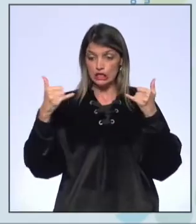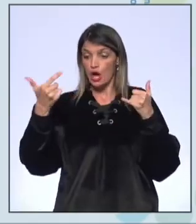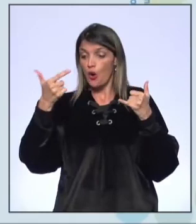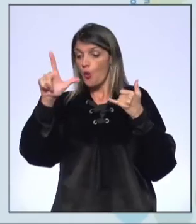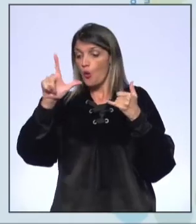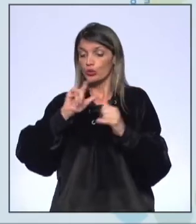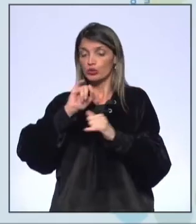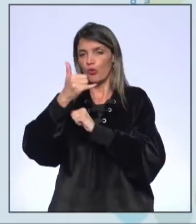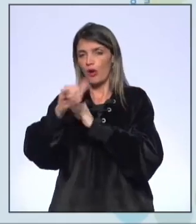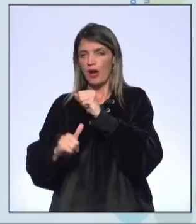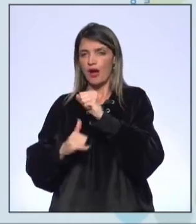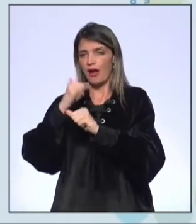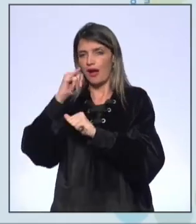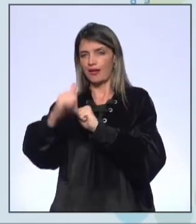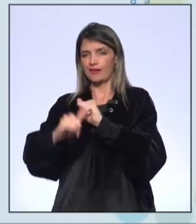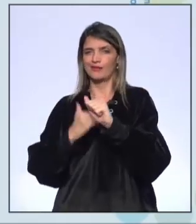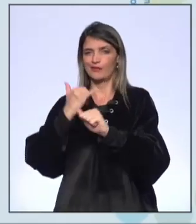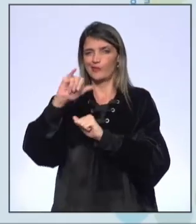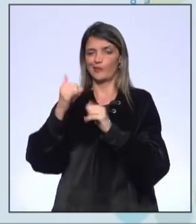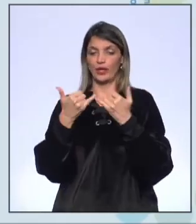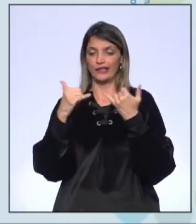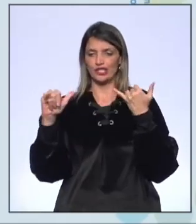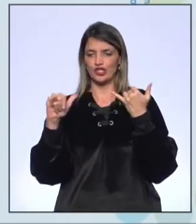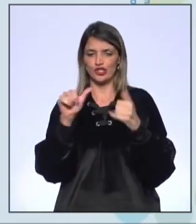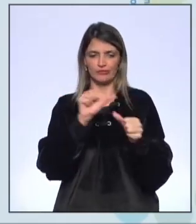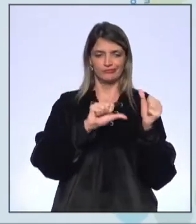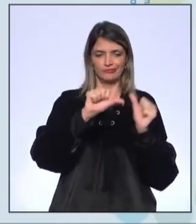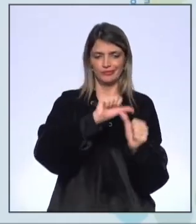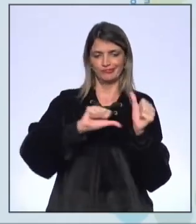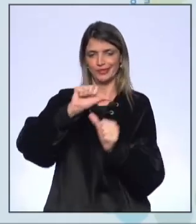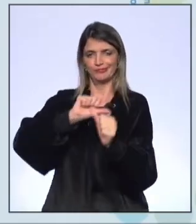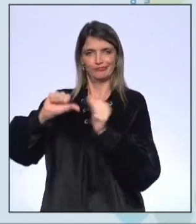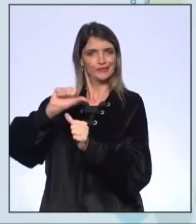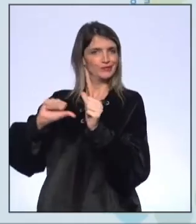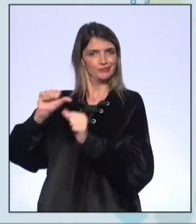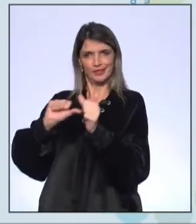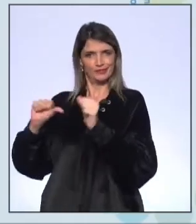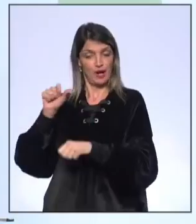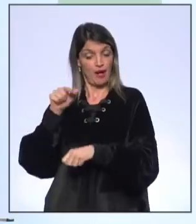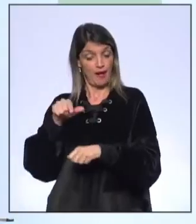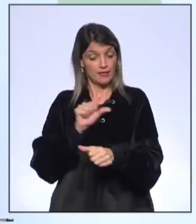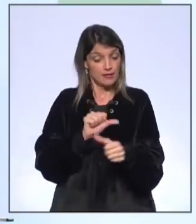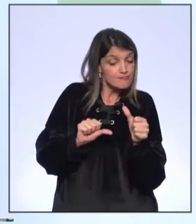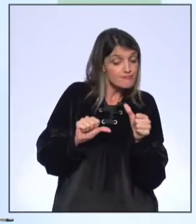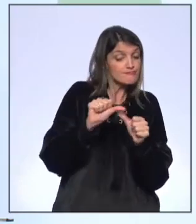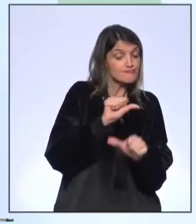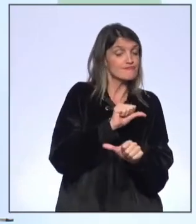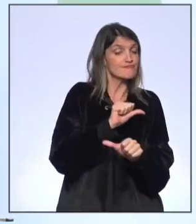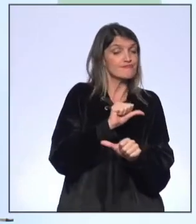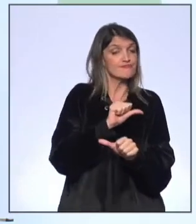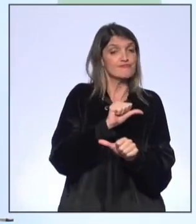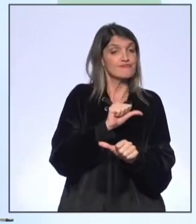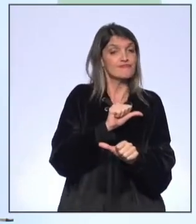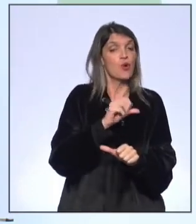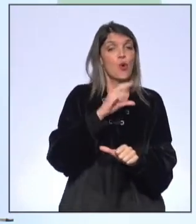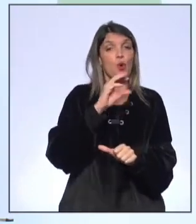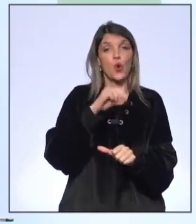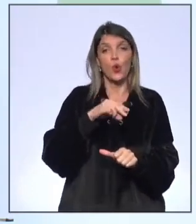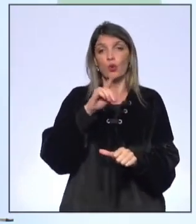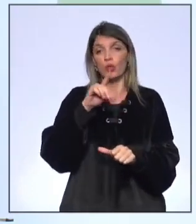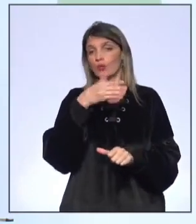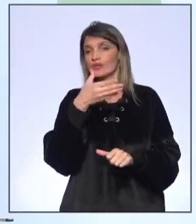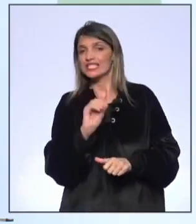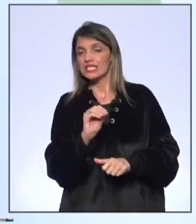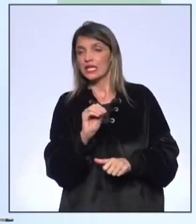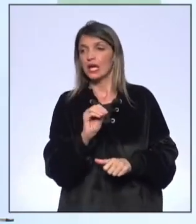e aí essa energia vai sendo transferida, né, no caso. Essa transferência de energia, eu chamo de o quê? De condução térmica,